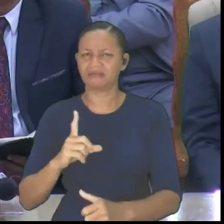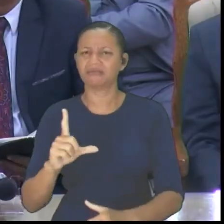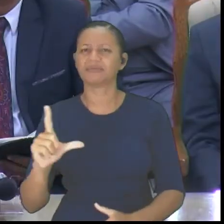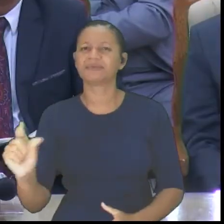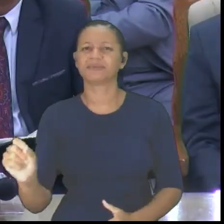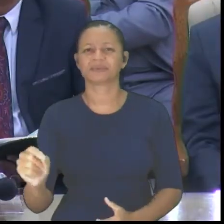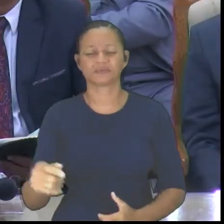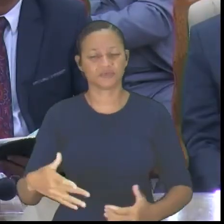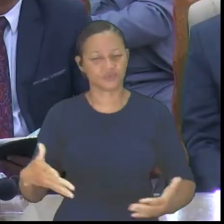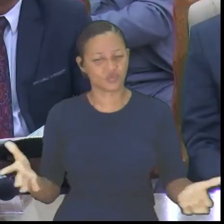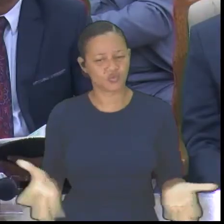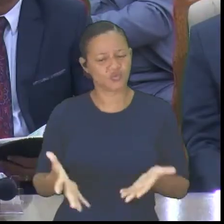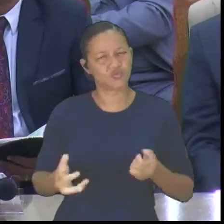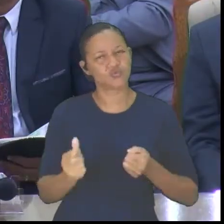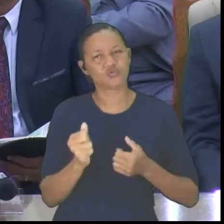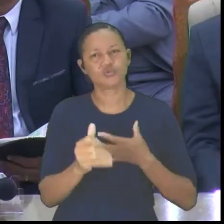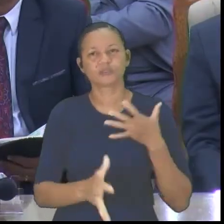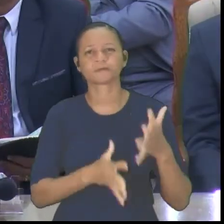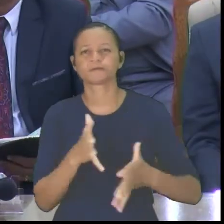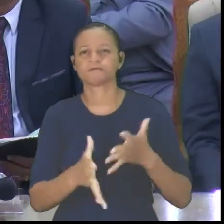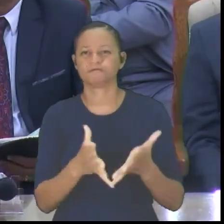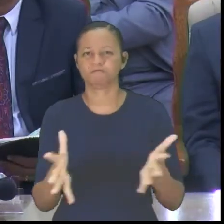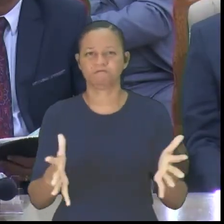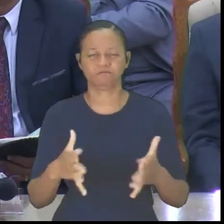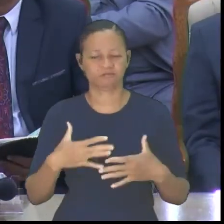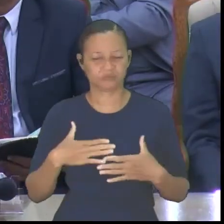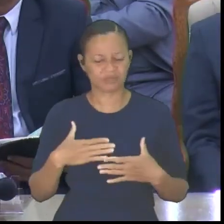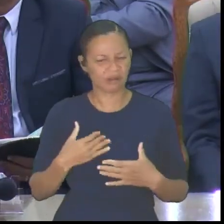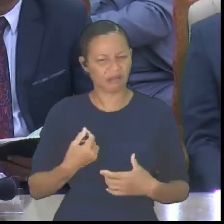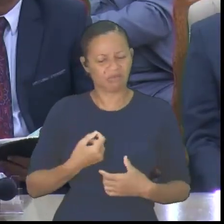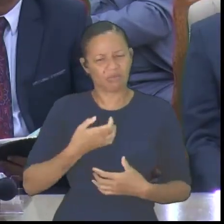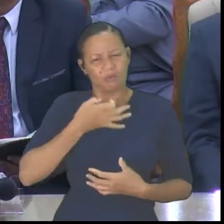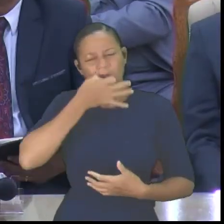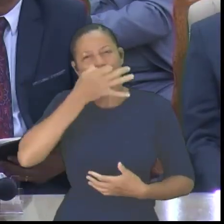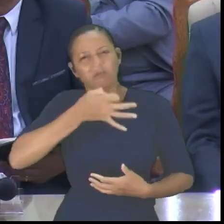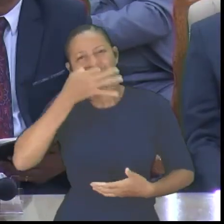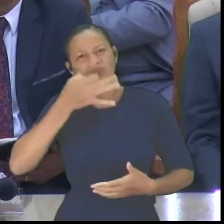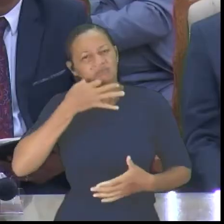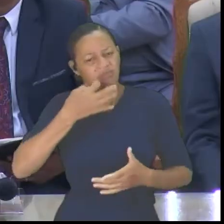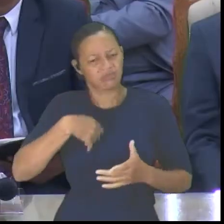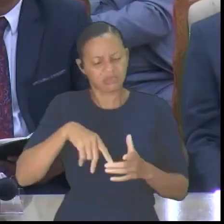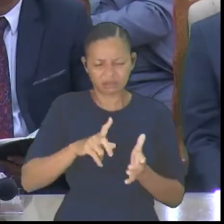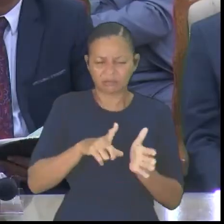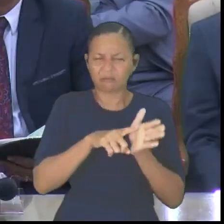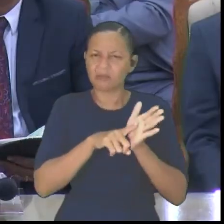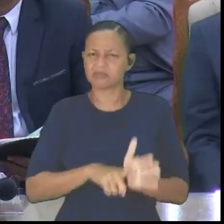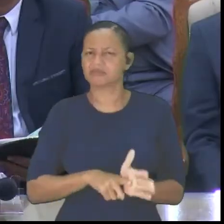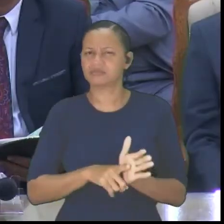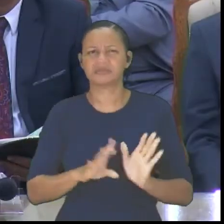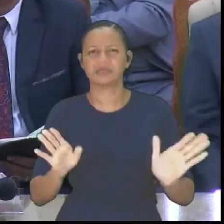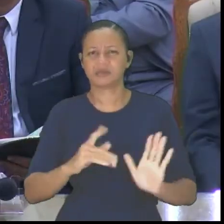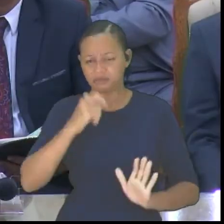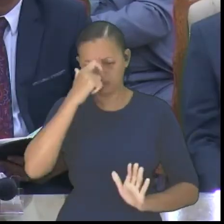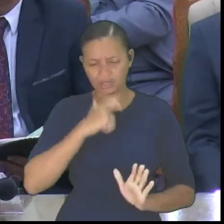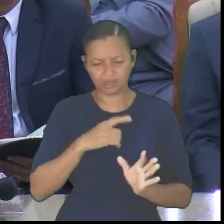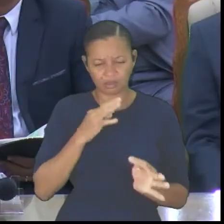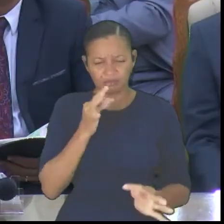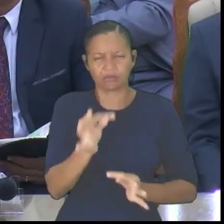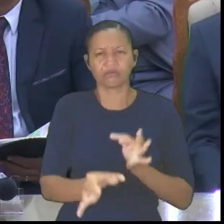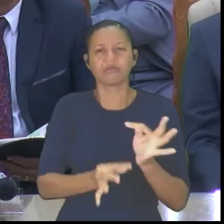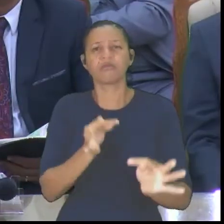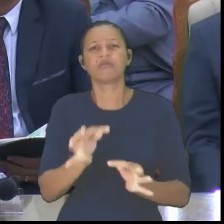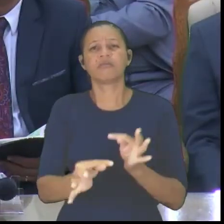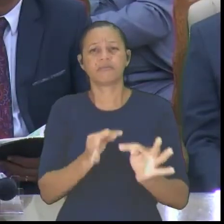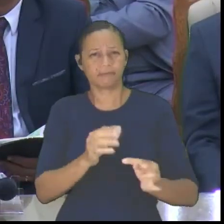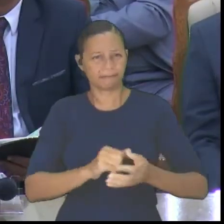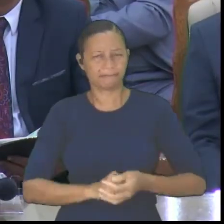E o que eu digo aqui não é uma visão pessimista da vida. Eu sou terapeuta, sou